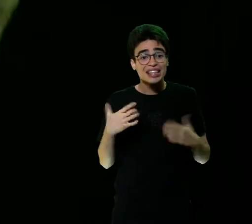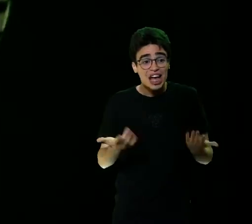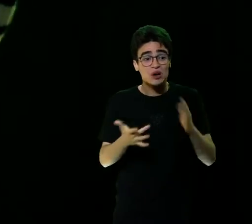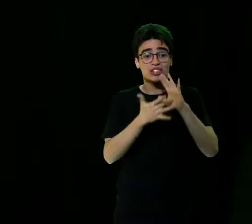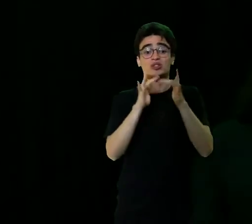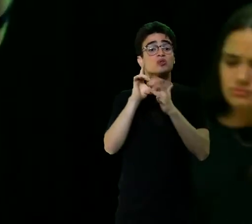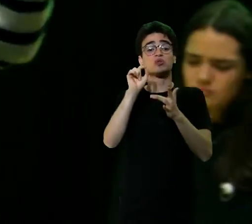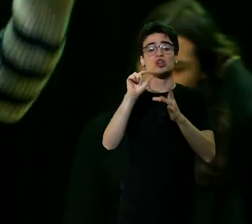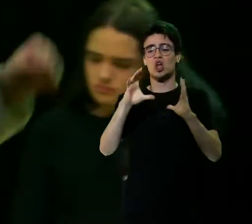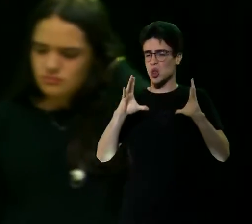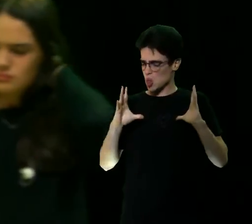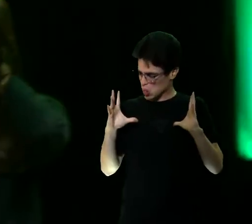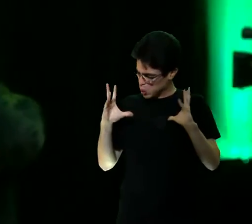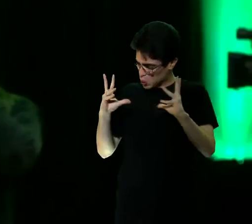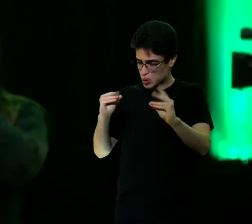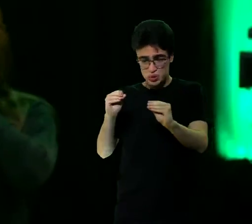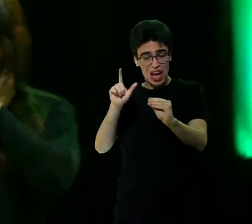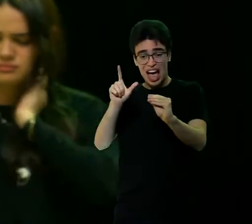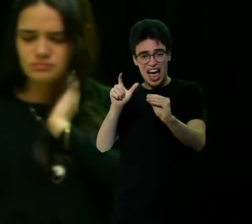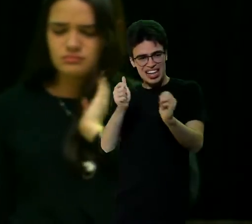por amor a você.